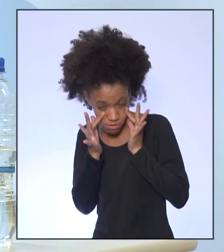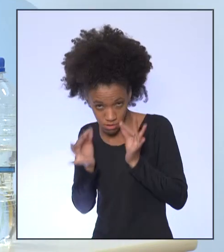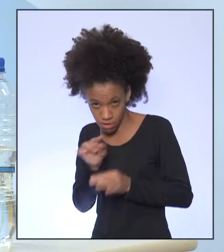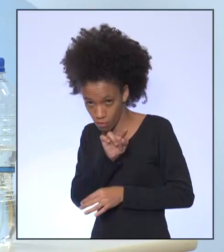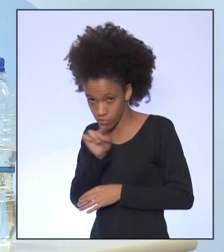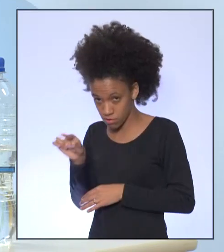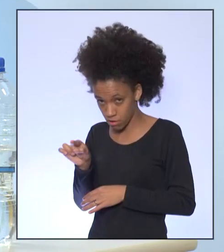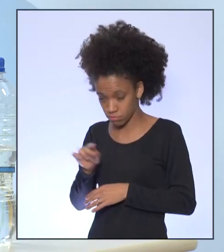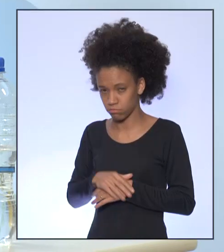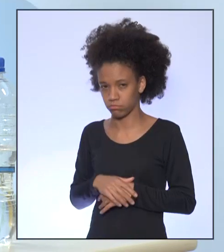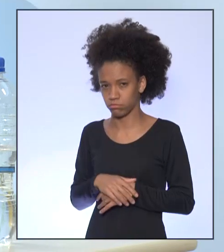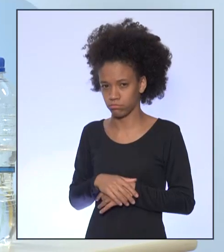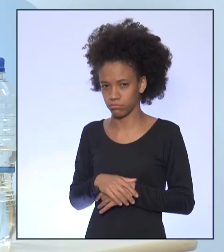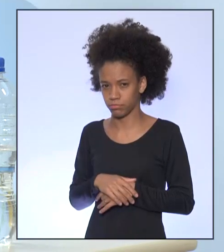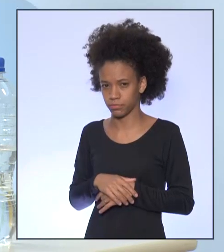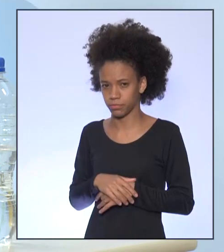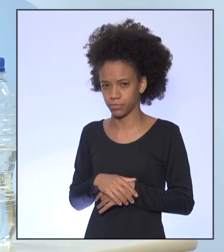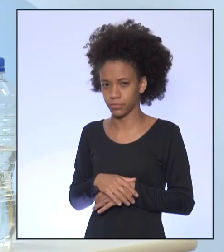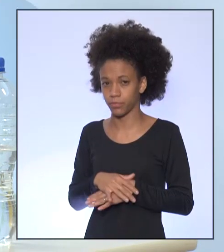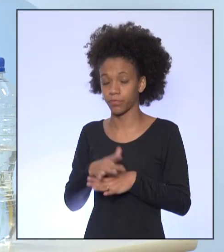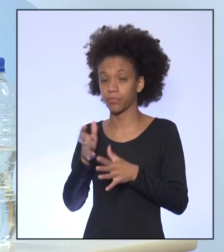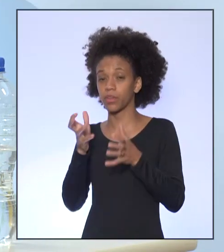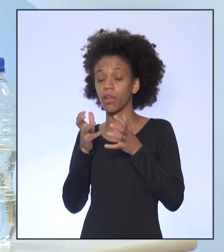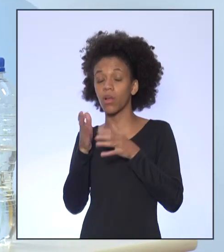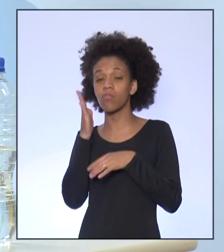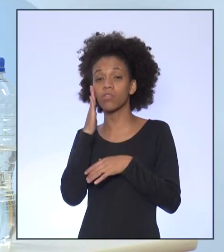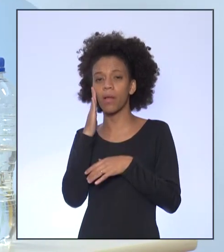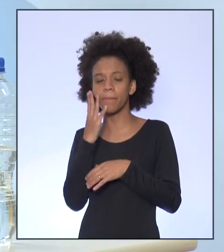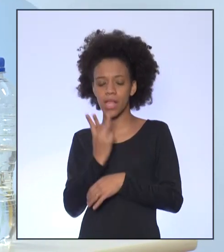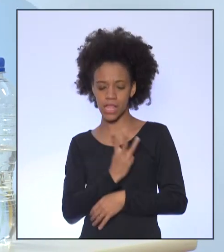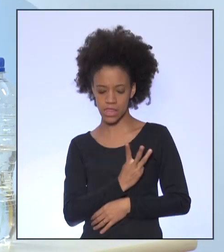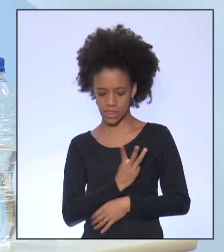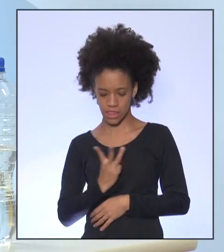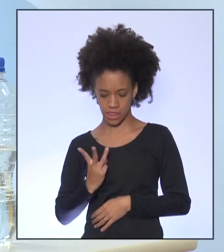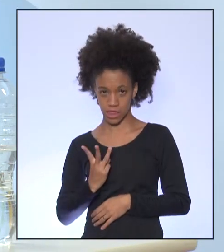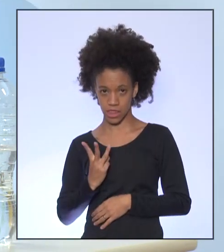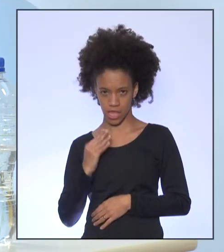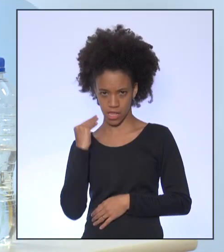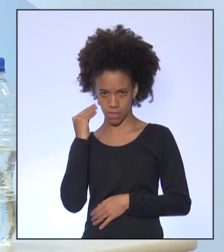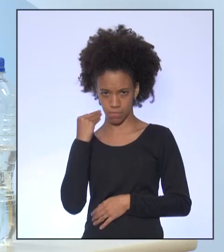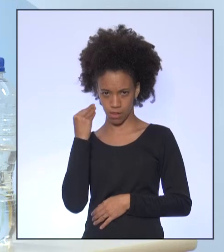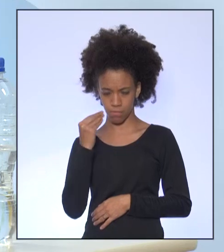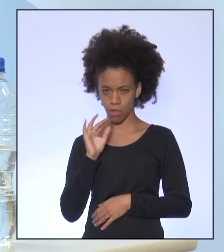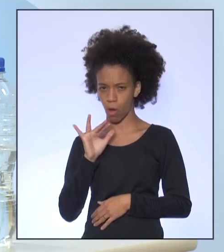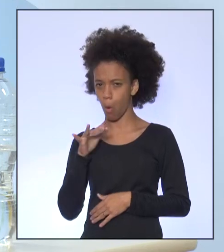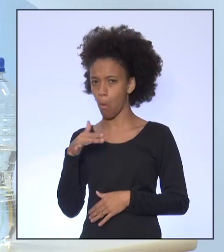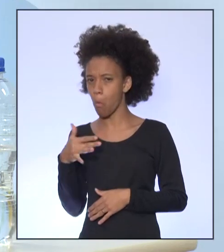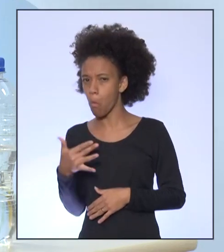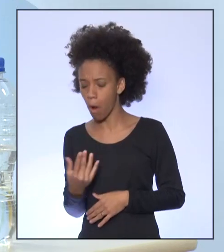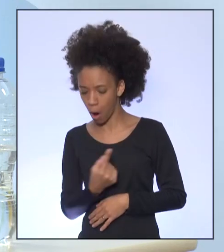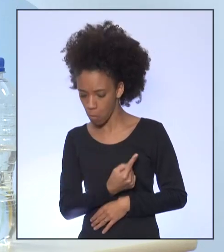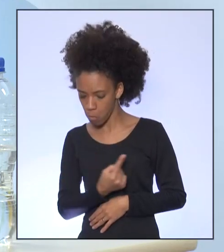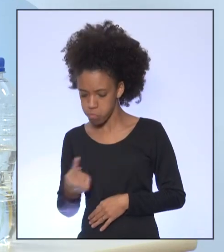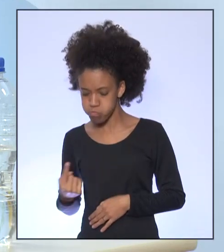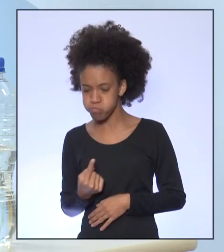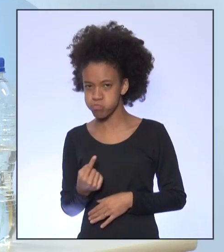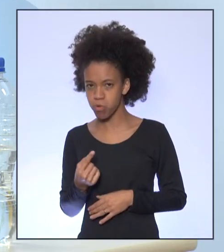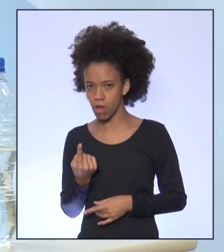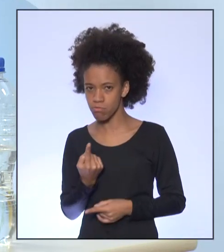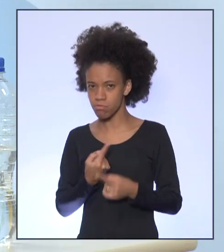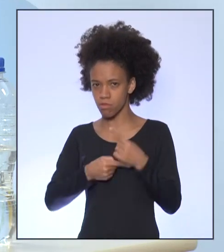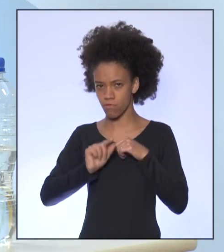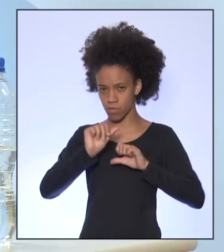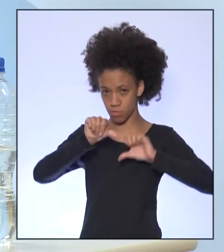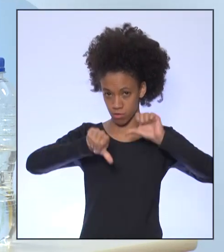aí. Opa. Eu quero saber, desses 3 experimentos, qual deles houve uma transformação